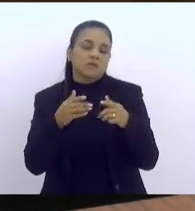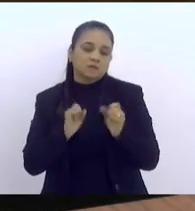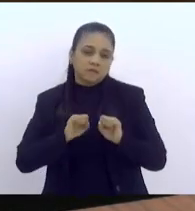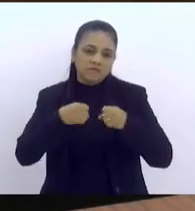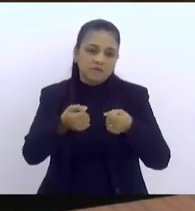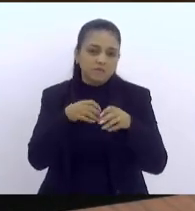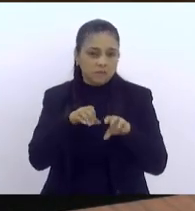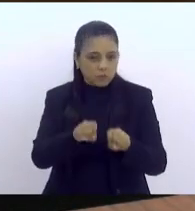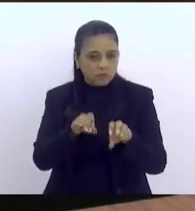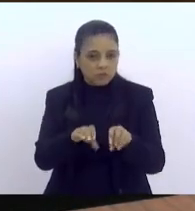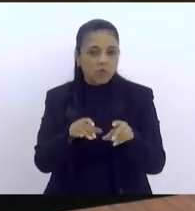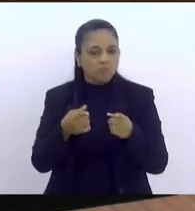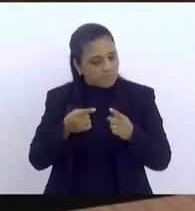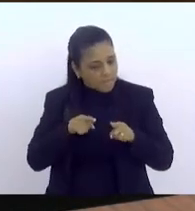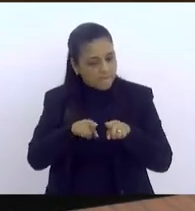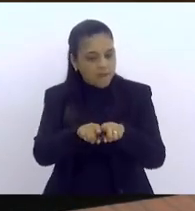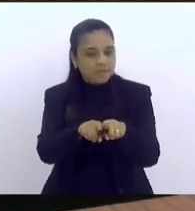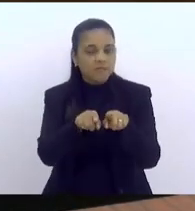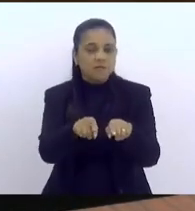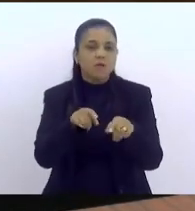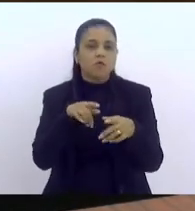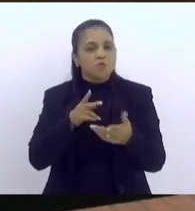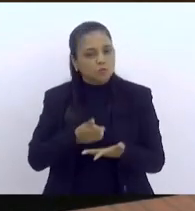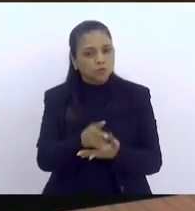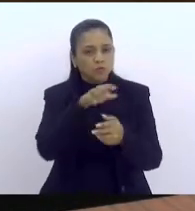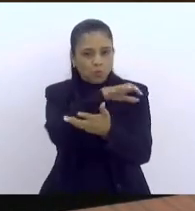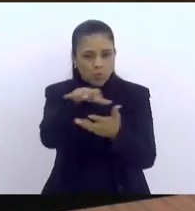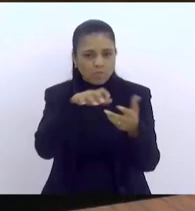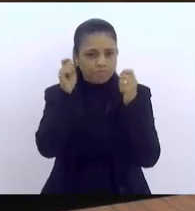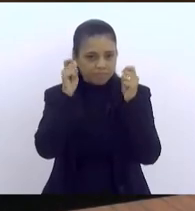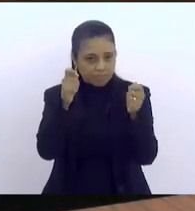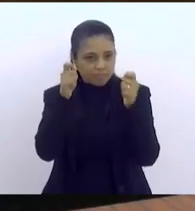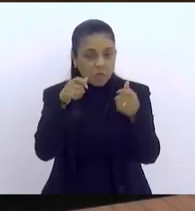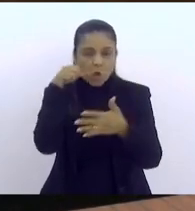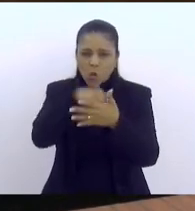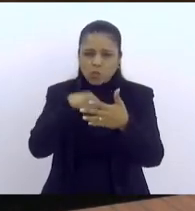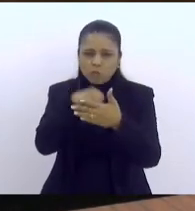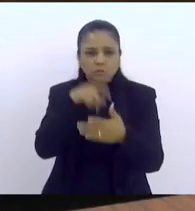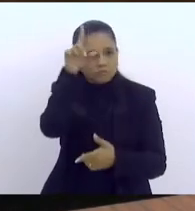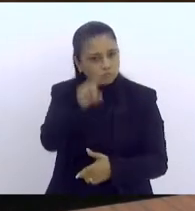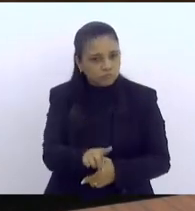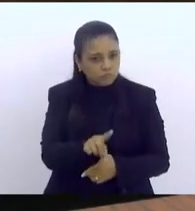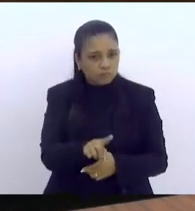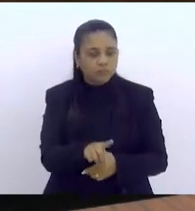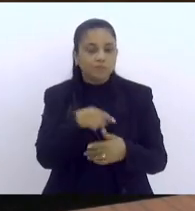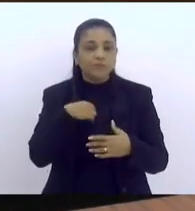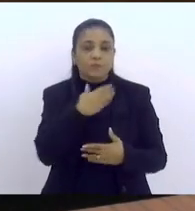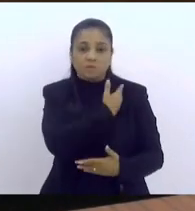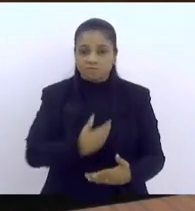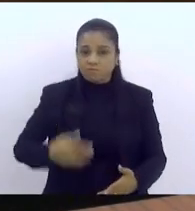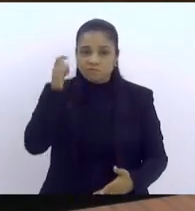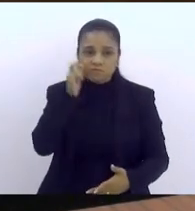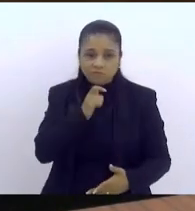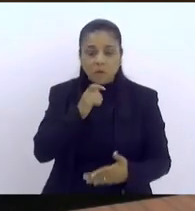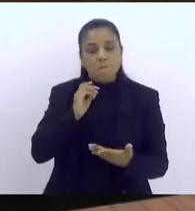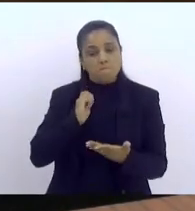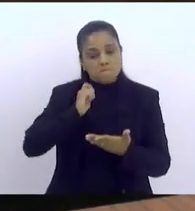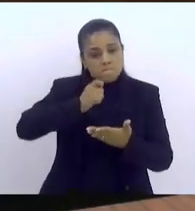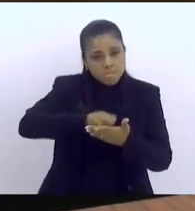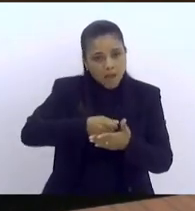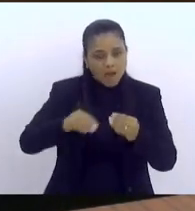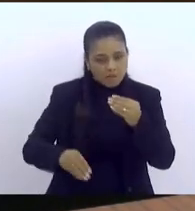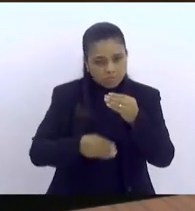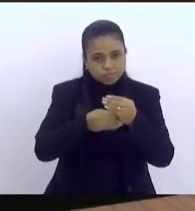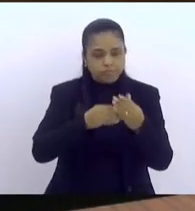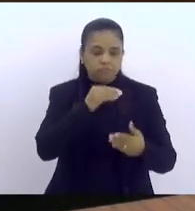desses profissionais que continuam em greve e que continuam lutando pelos seus direitos. Cláudio Castro tem que pagar o piso do magistério